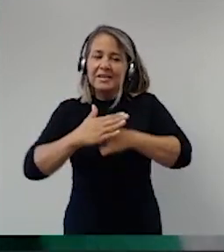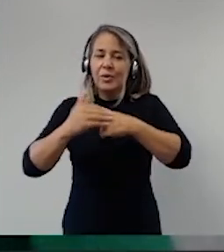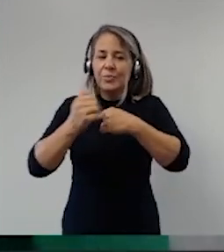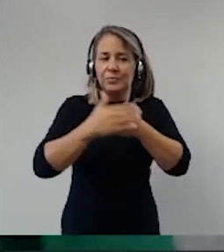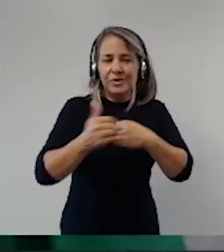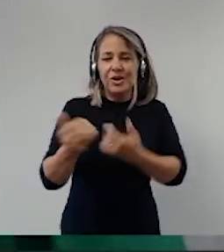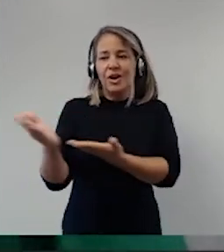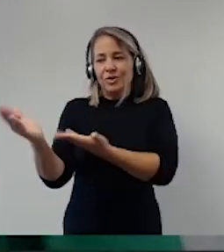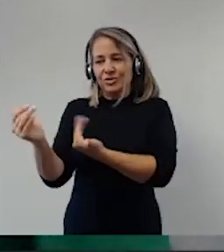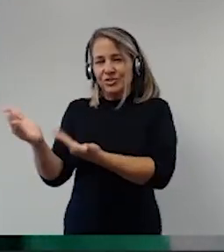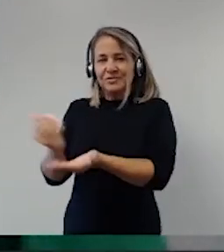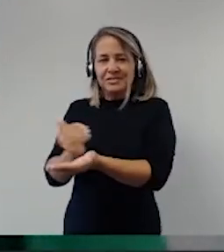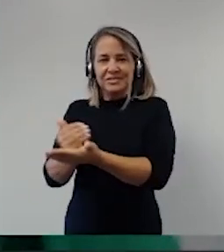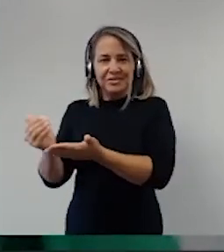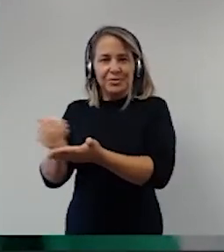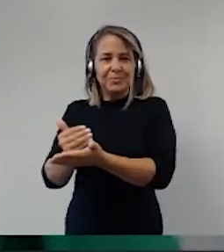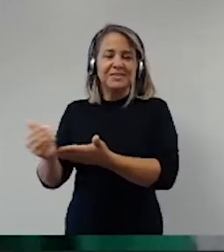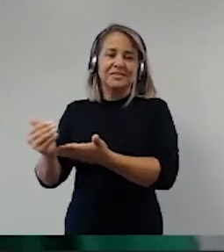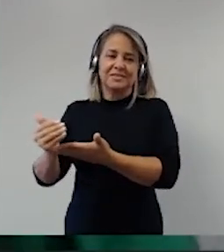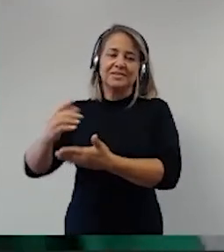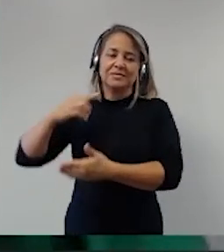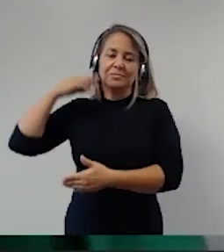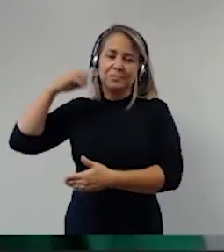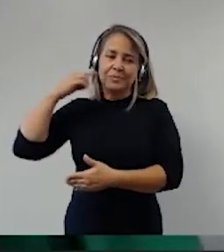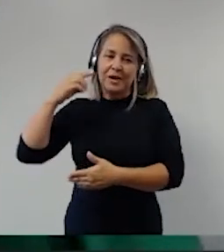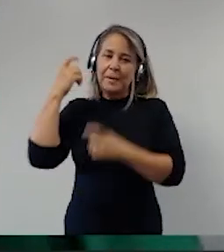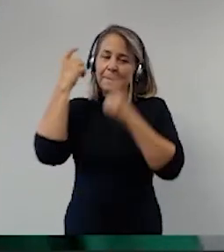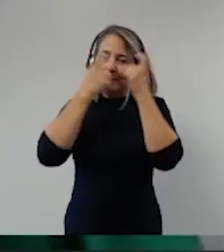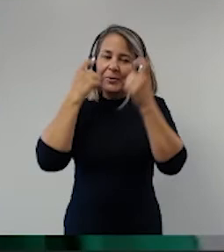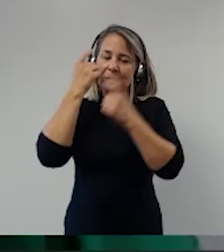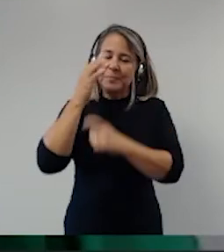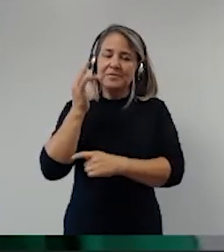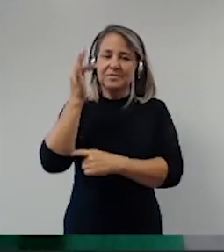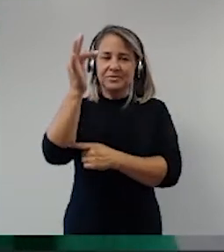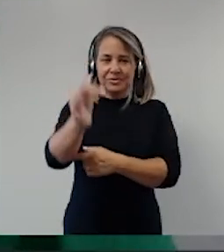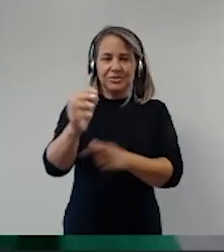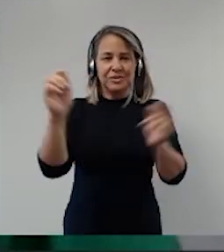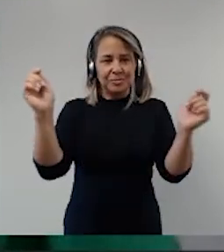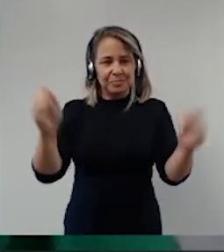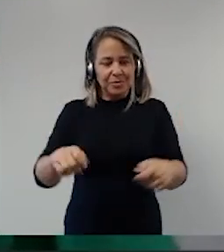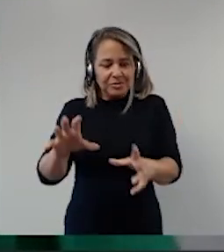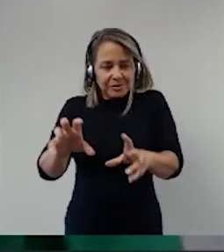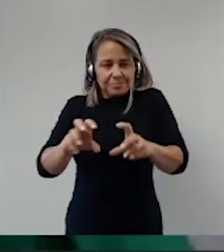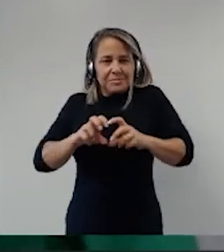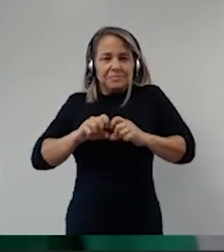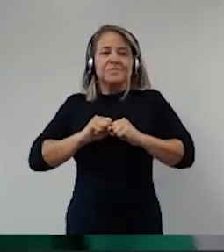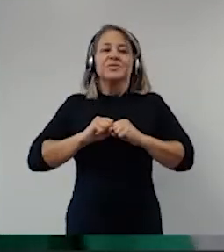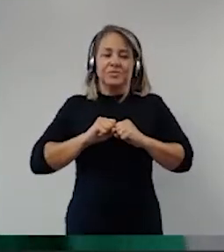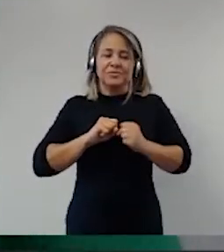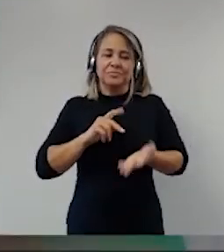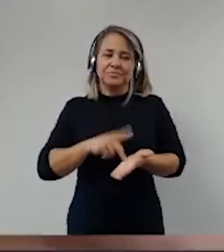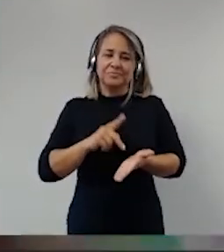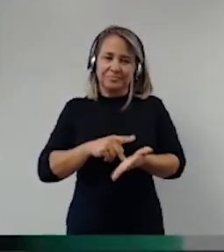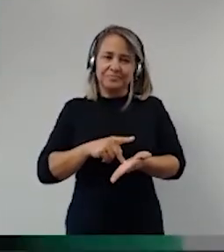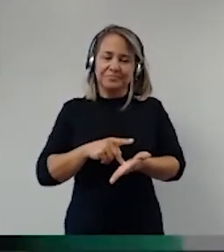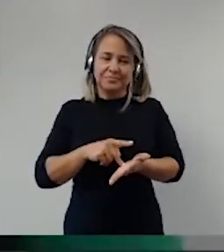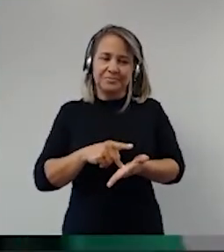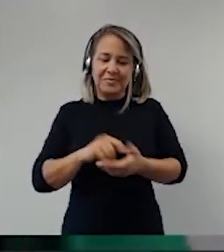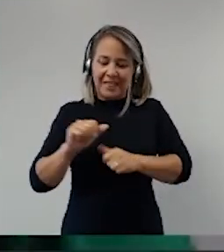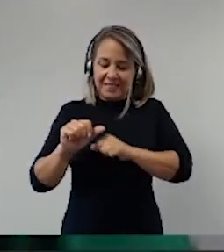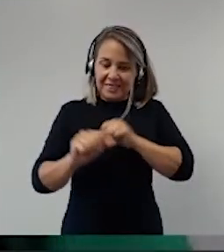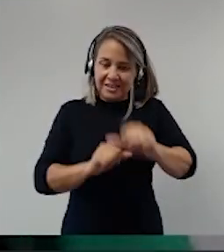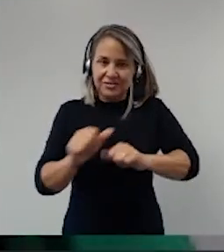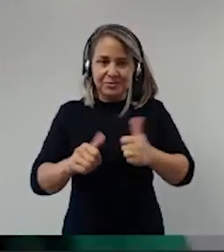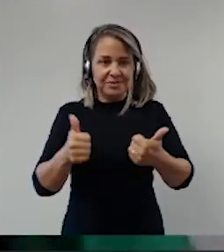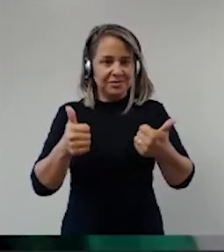os jovens que estão aí preocupados com o futuro e que eles possam pegar e absorver isso e